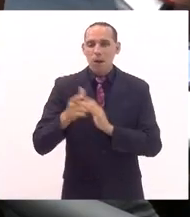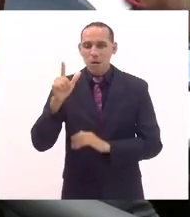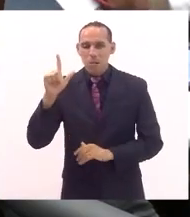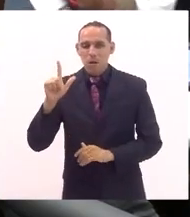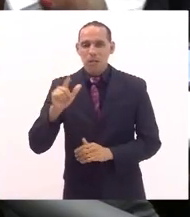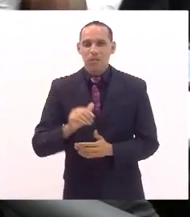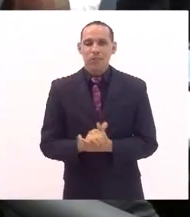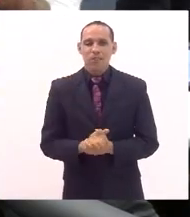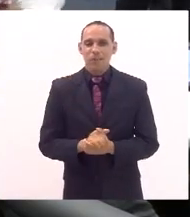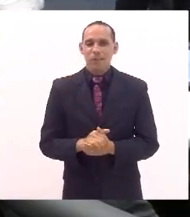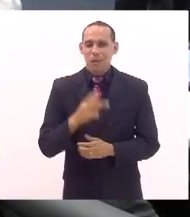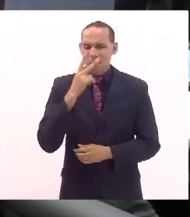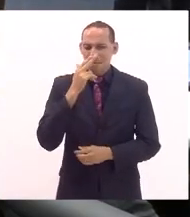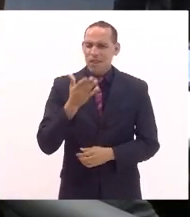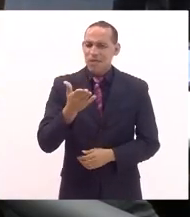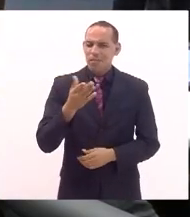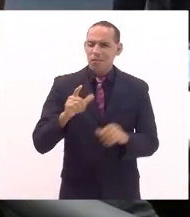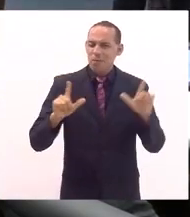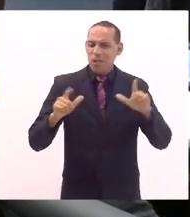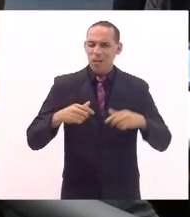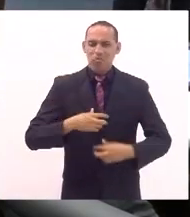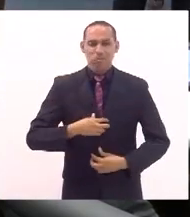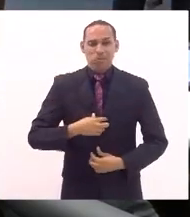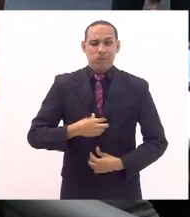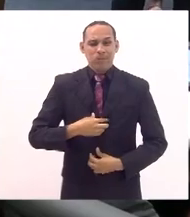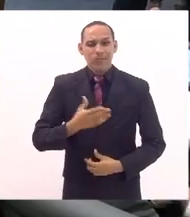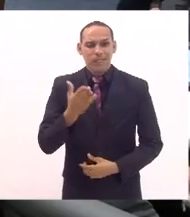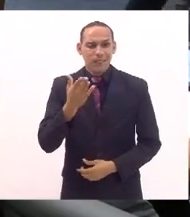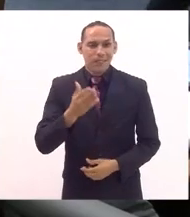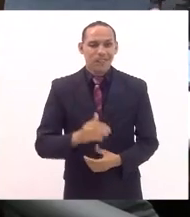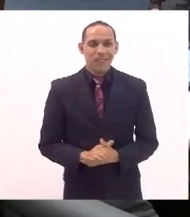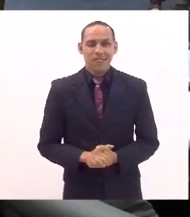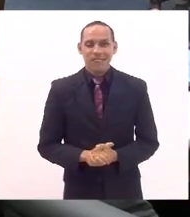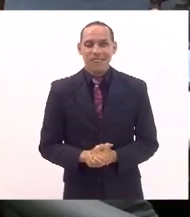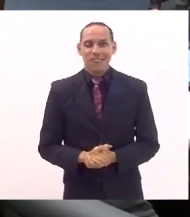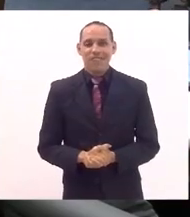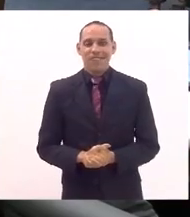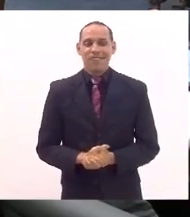Obrigado felizmente de televisão lá E aí lá